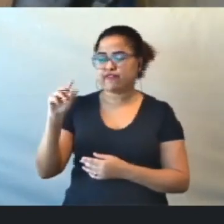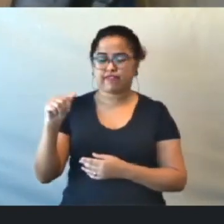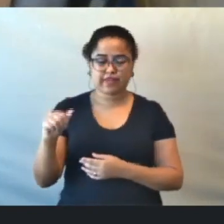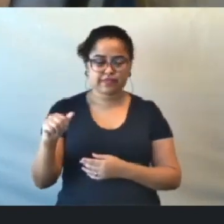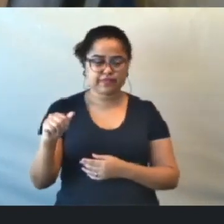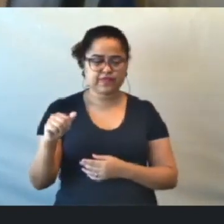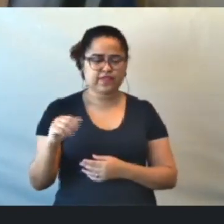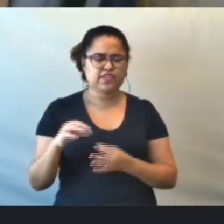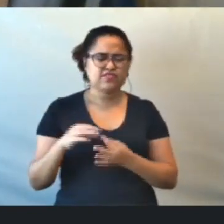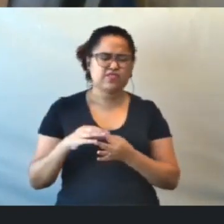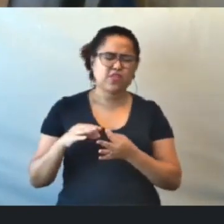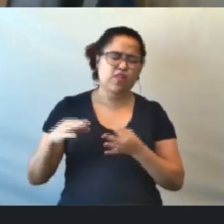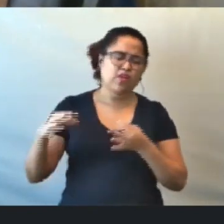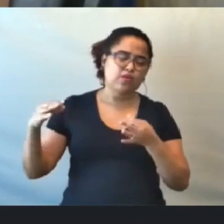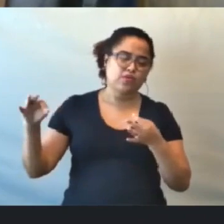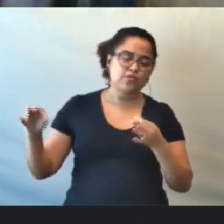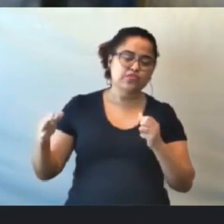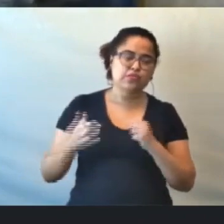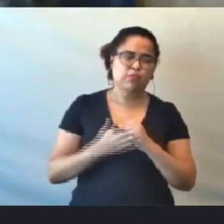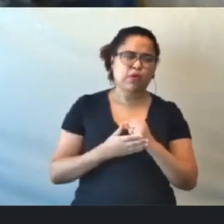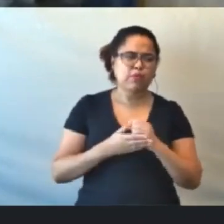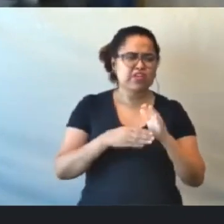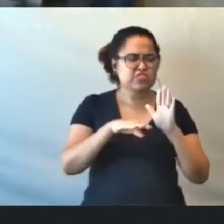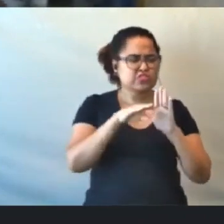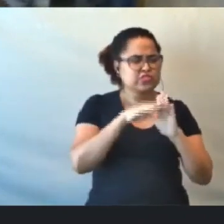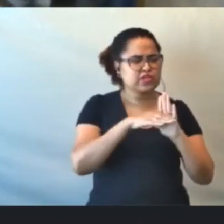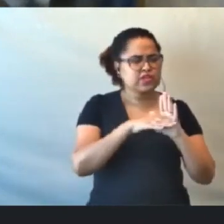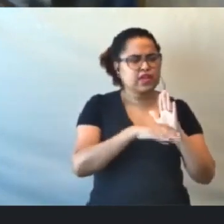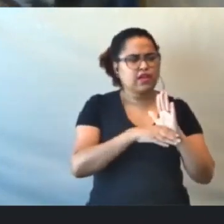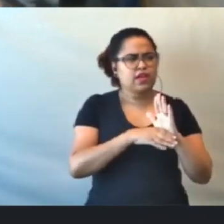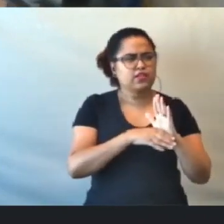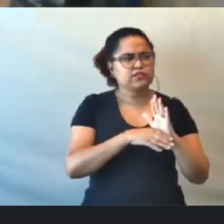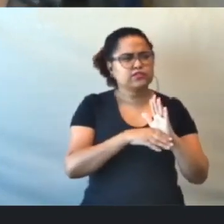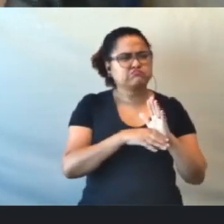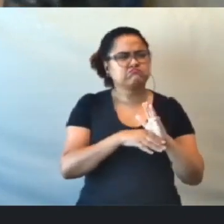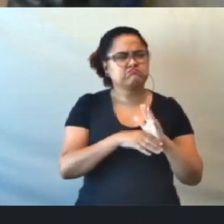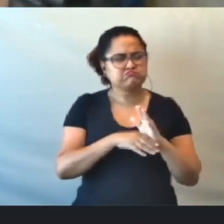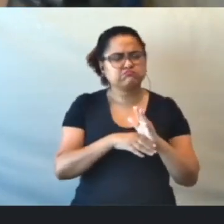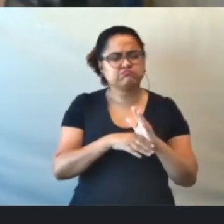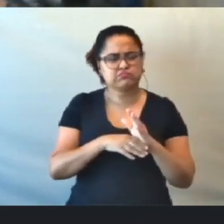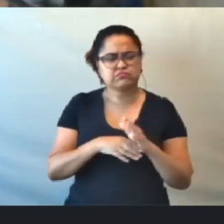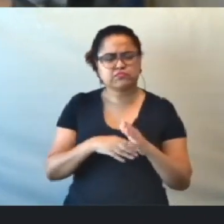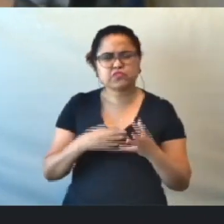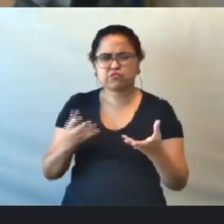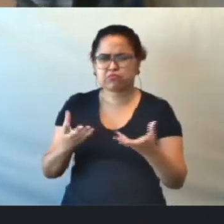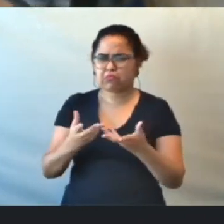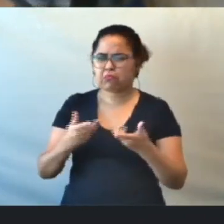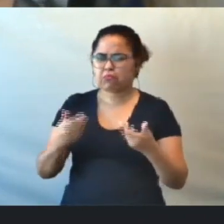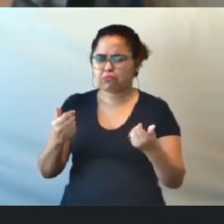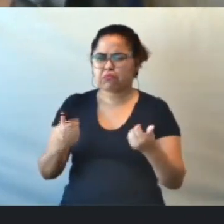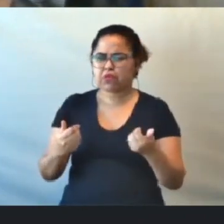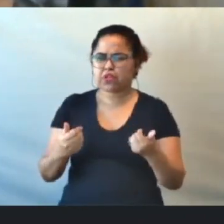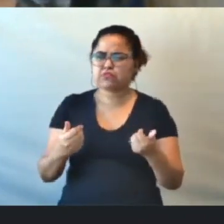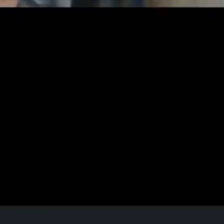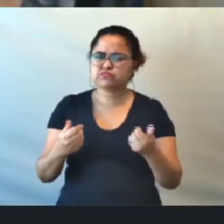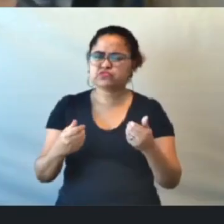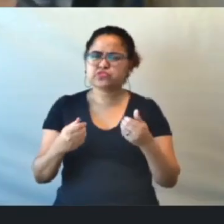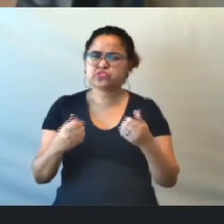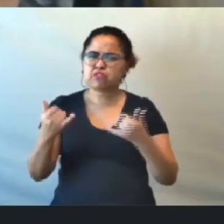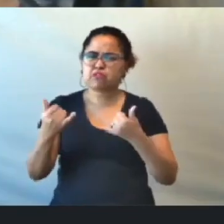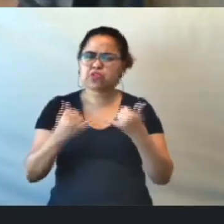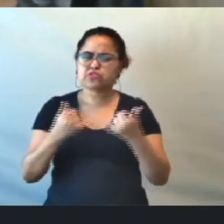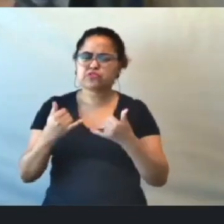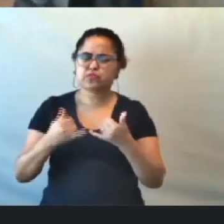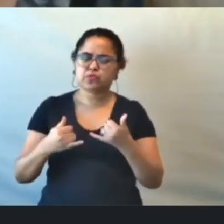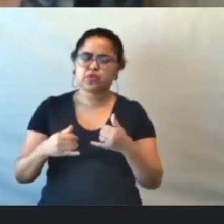dados muito mais rica. Mas quando se trata de uma bacia urbana em que